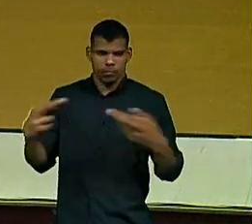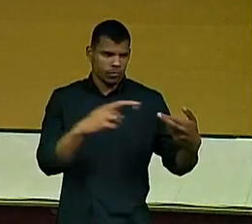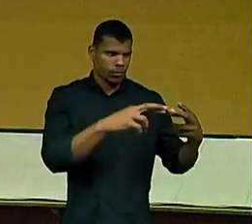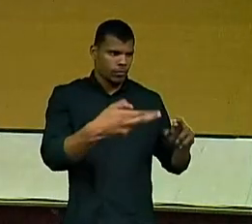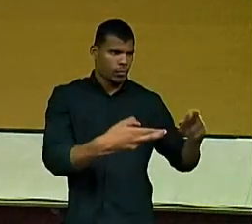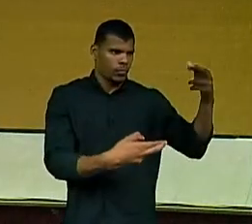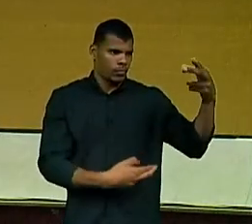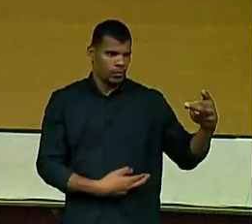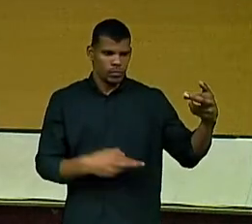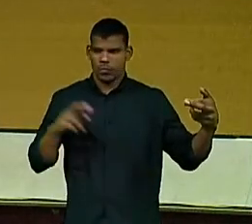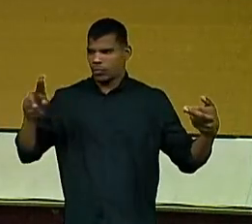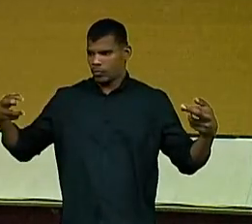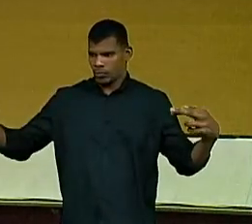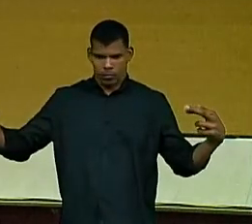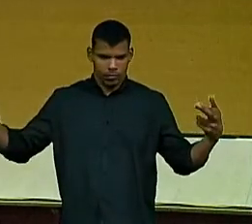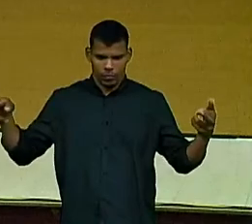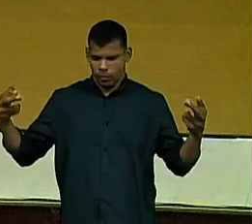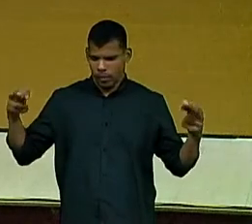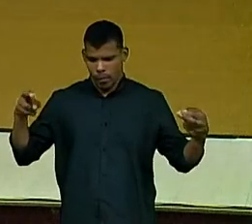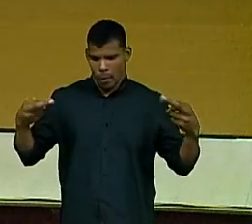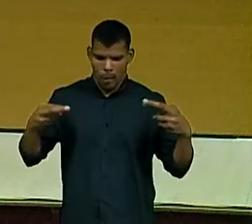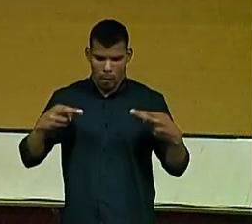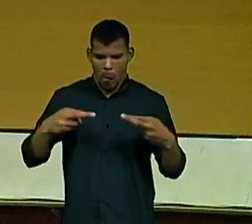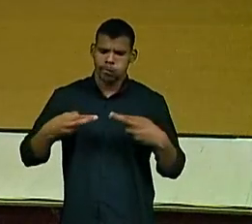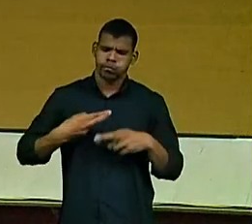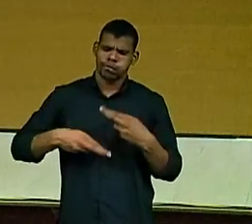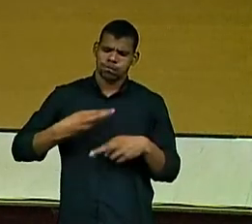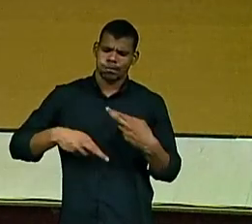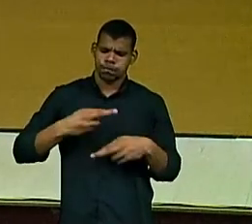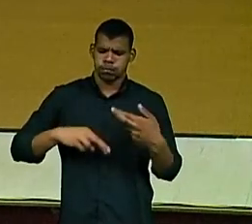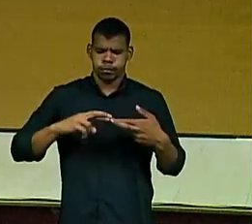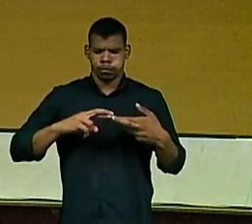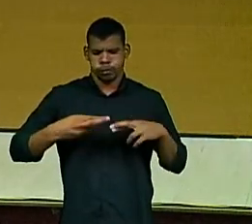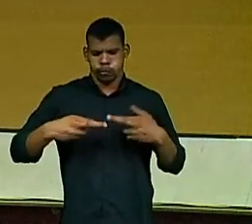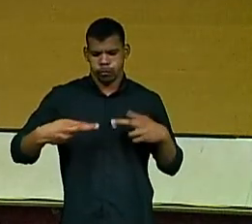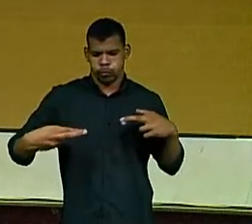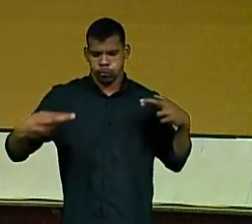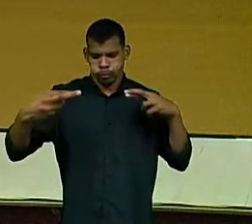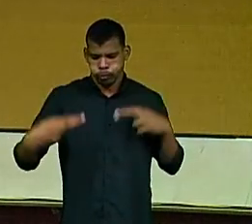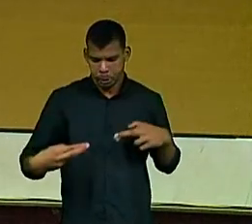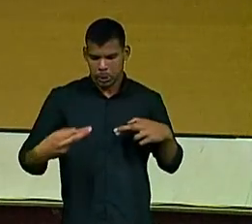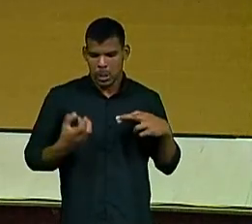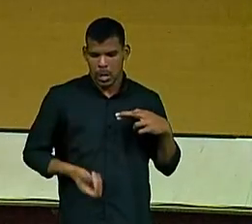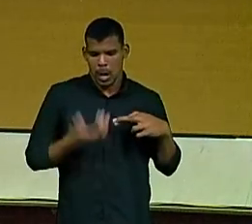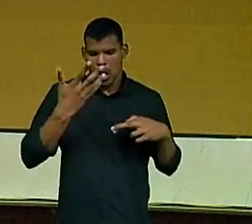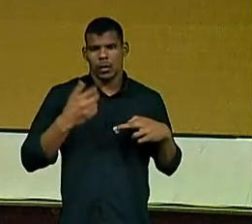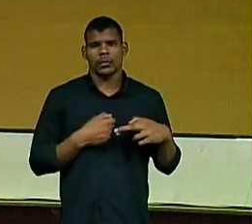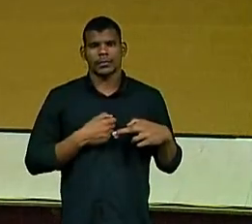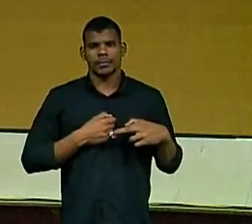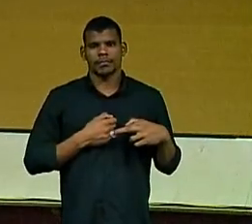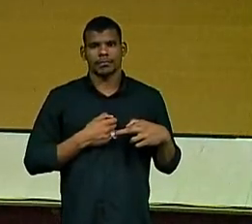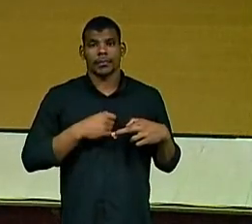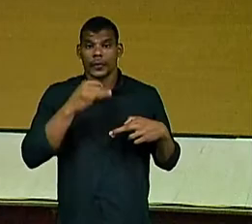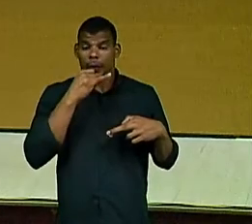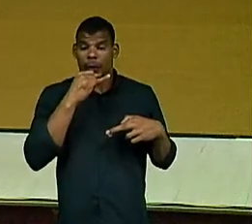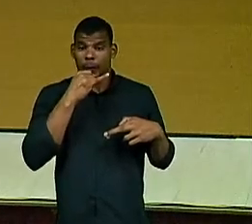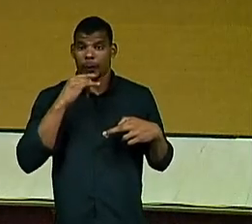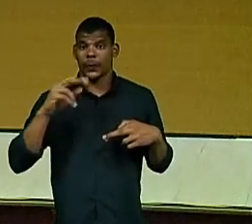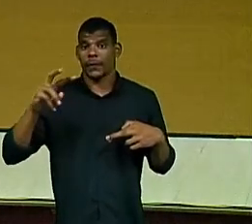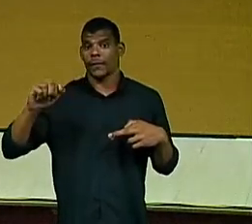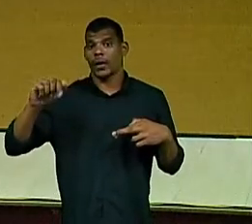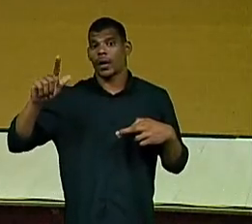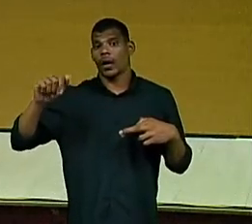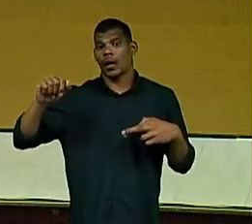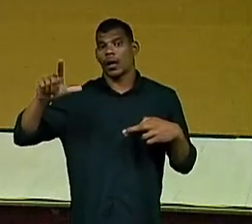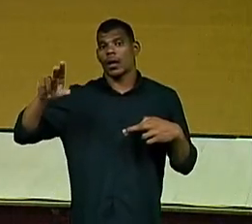proteína chamada lúciferine e lúciferase que é responsável pelo Vagalume brilhar e colocar esse